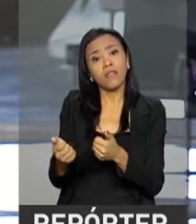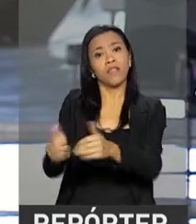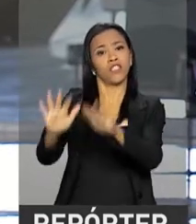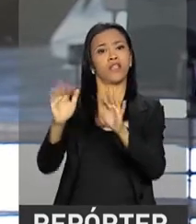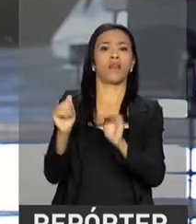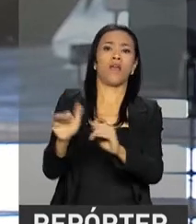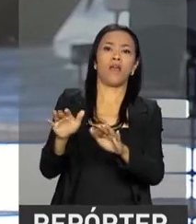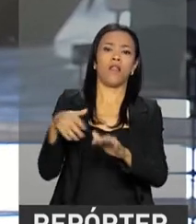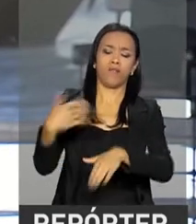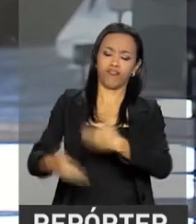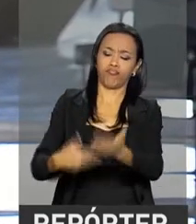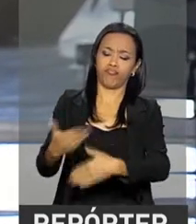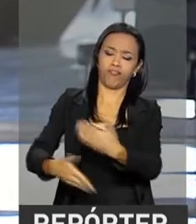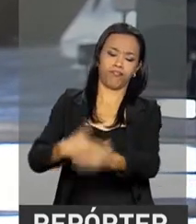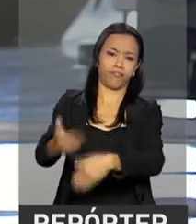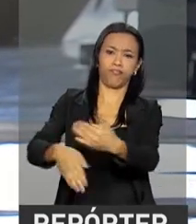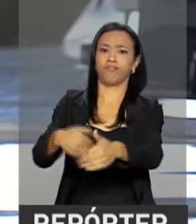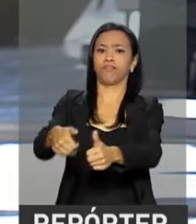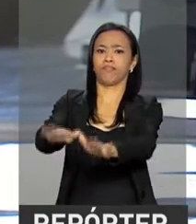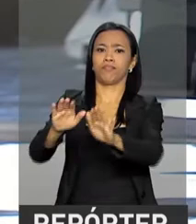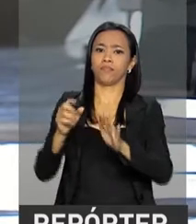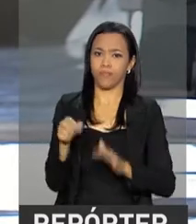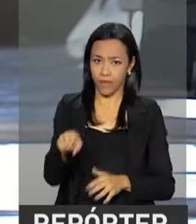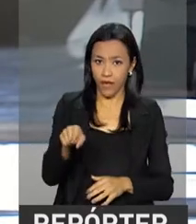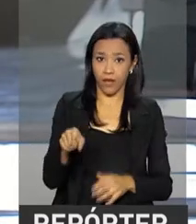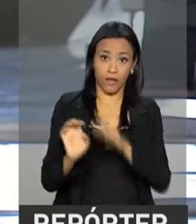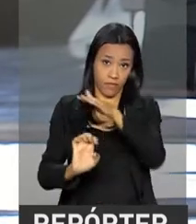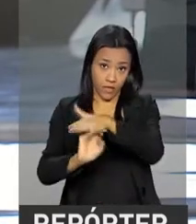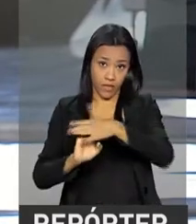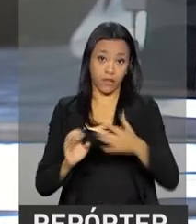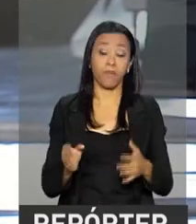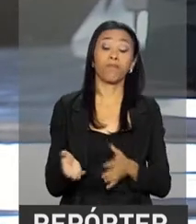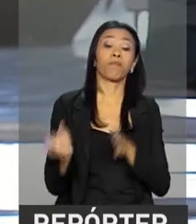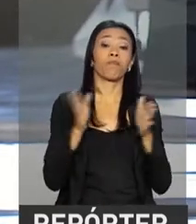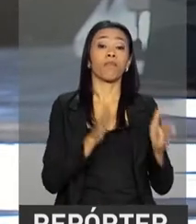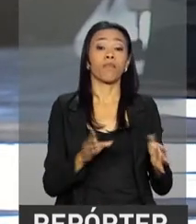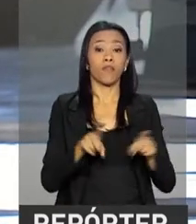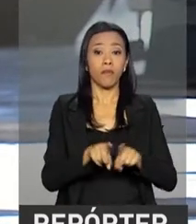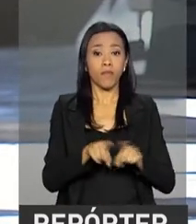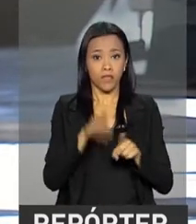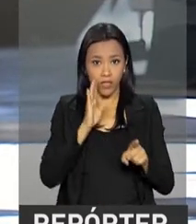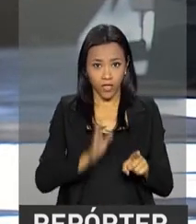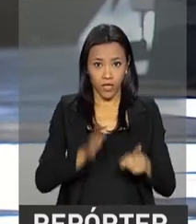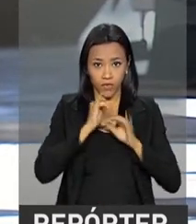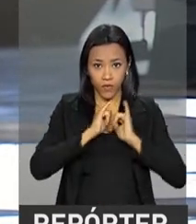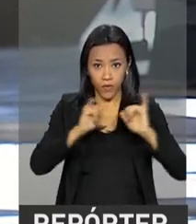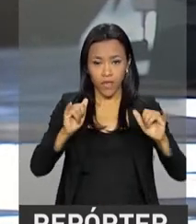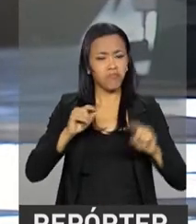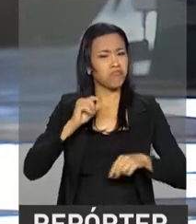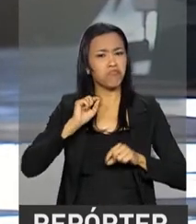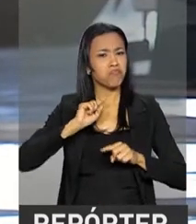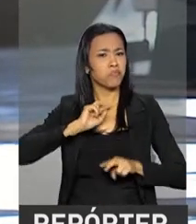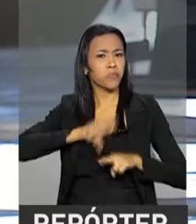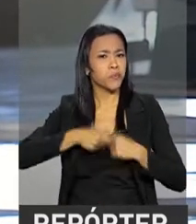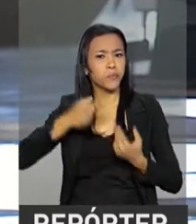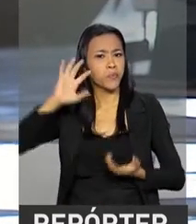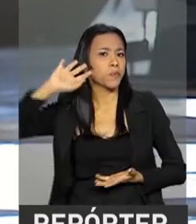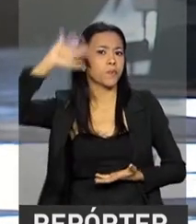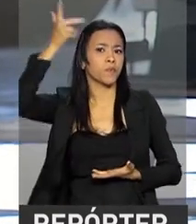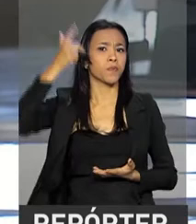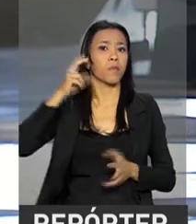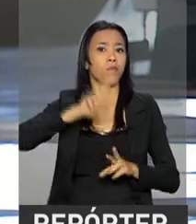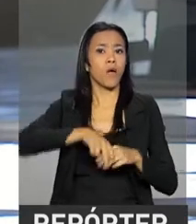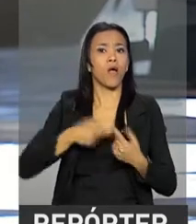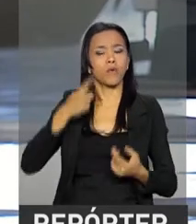gerir as suas operações ainda de acordo com a nota divulgada a decisão foi adotada depois de um levantamento sobre o